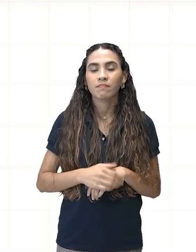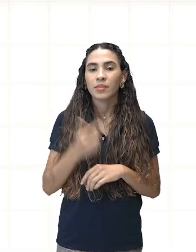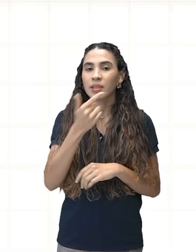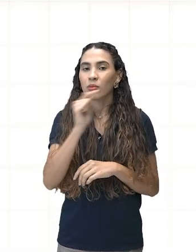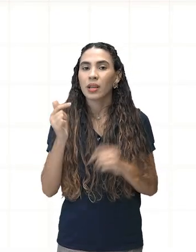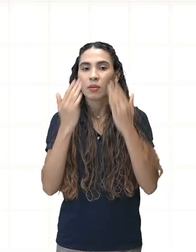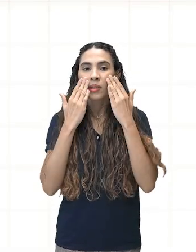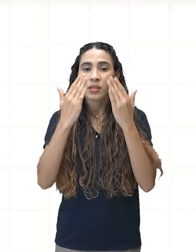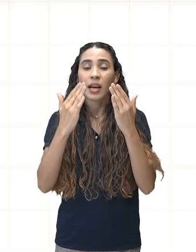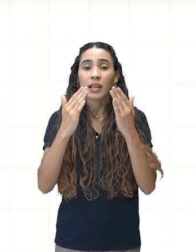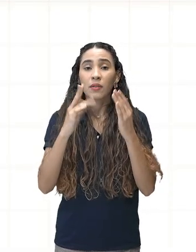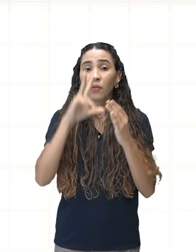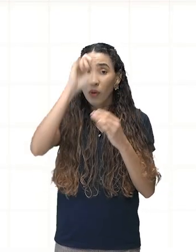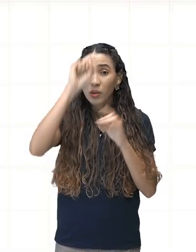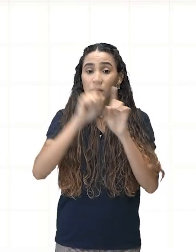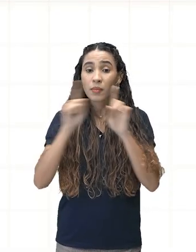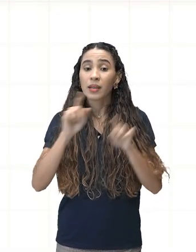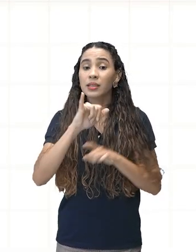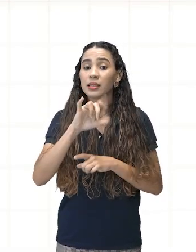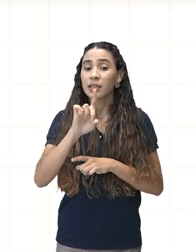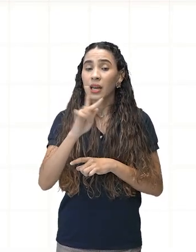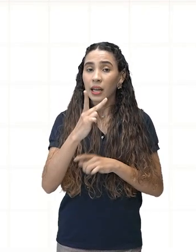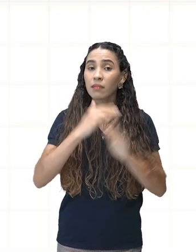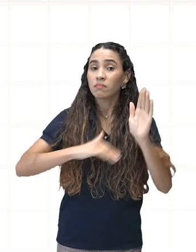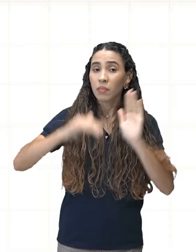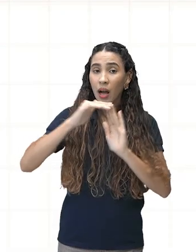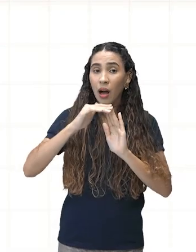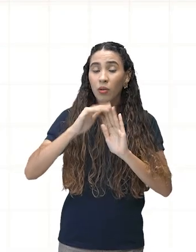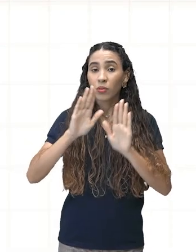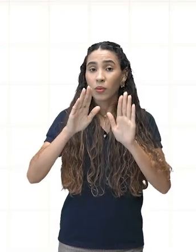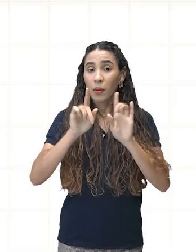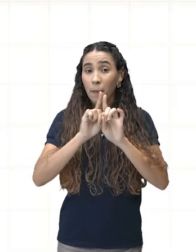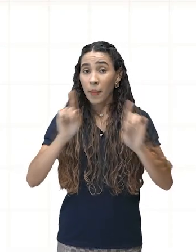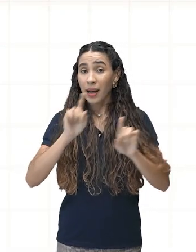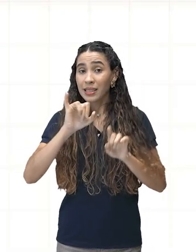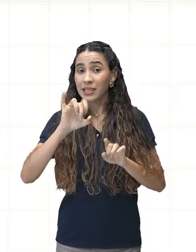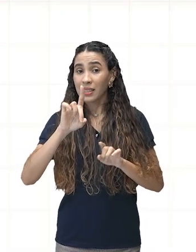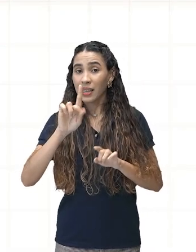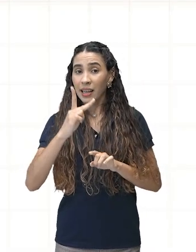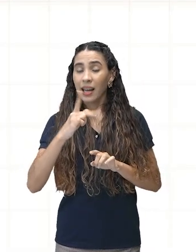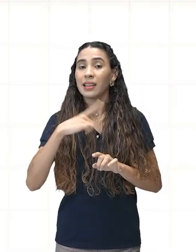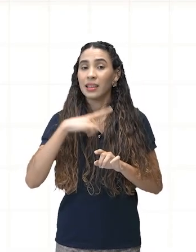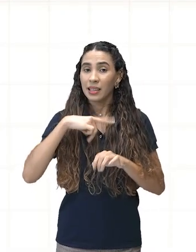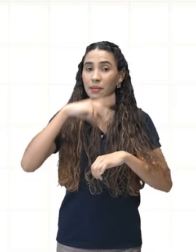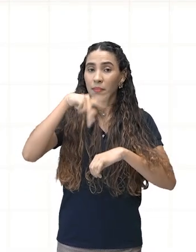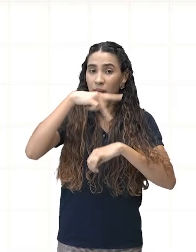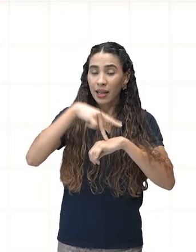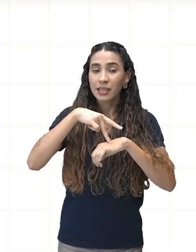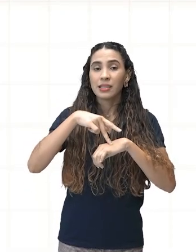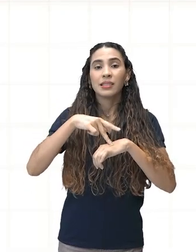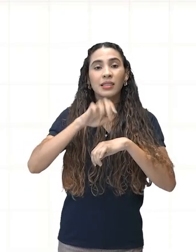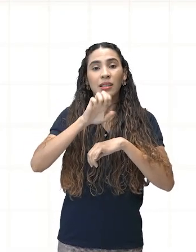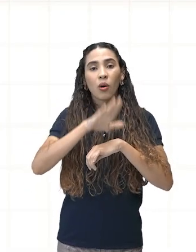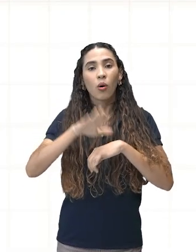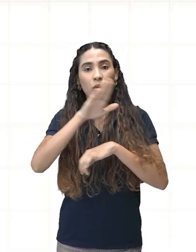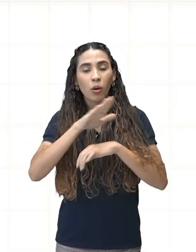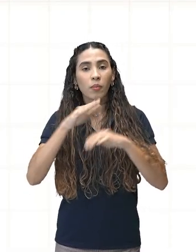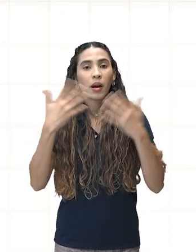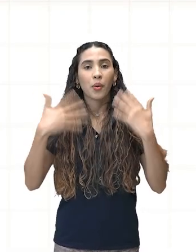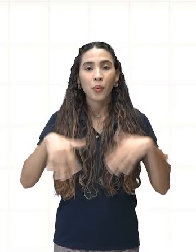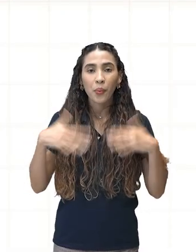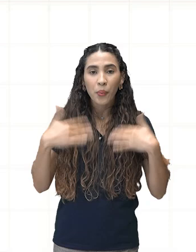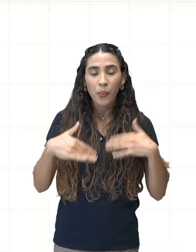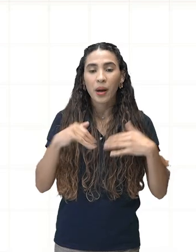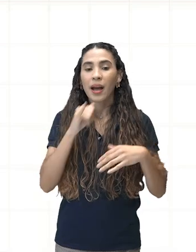destacam tanto, né? Porém o IDH continua alto. E falando em IDH, nós temos países na Europa com IDH bastante elevado.